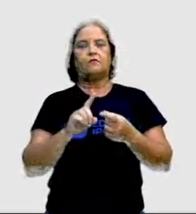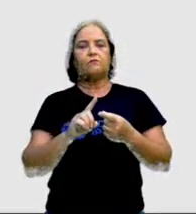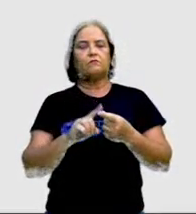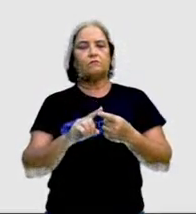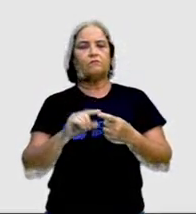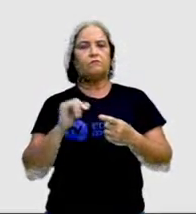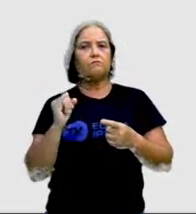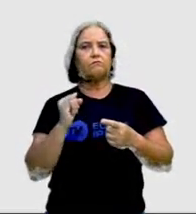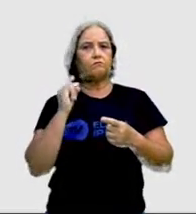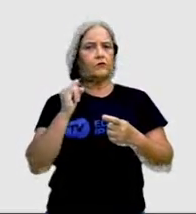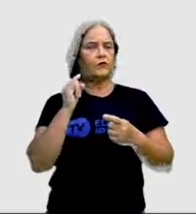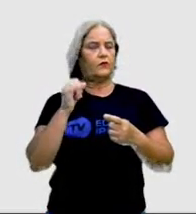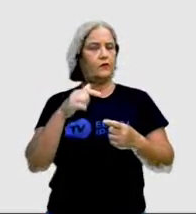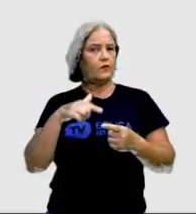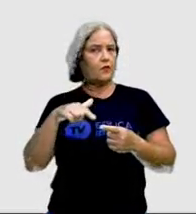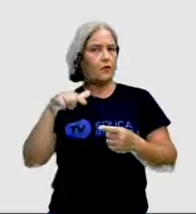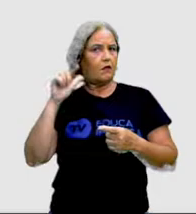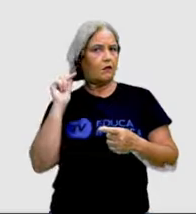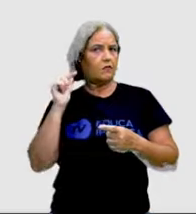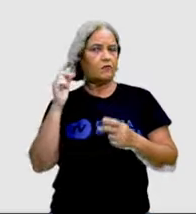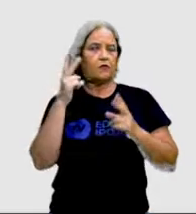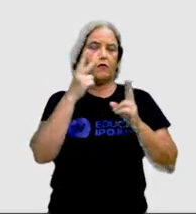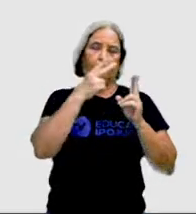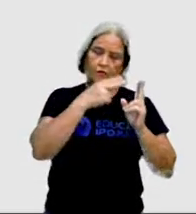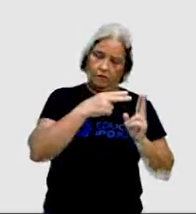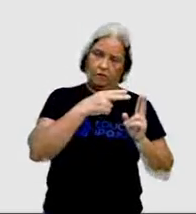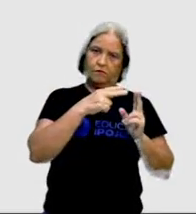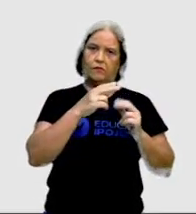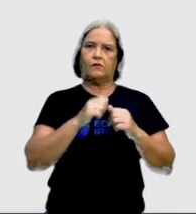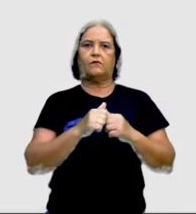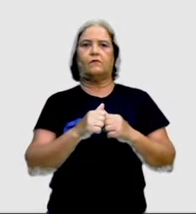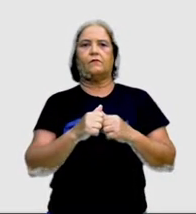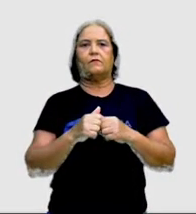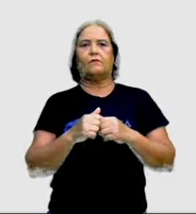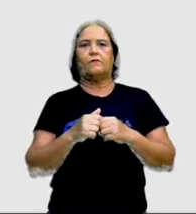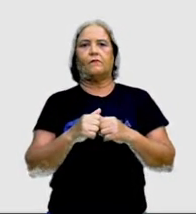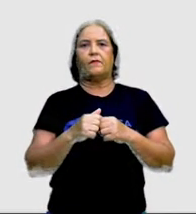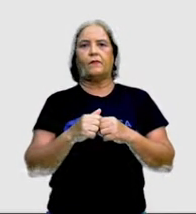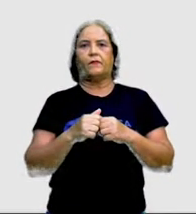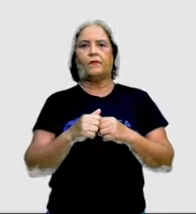crianças, antes de dormir, certo?